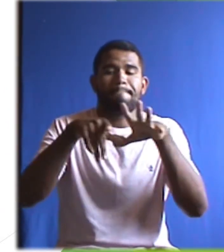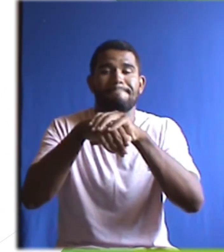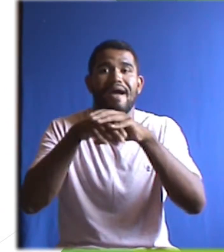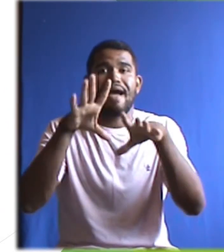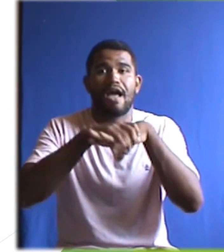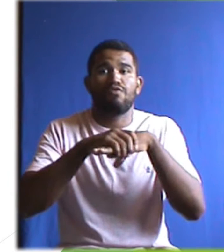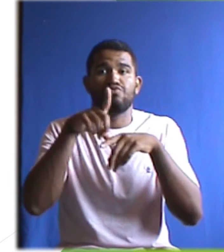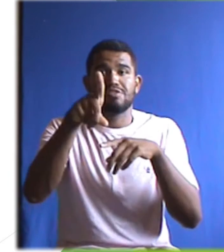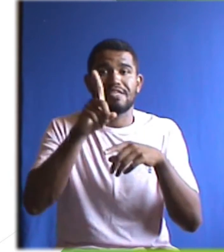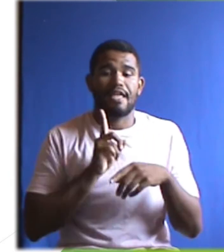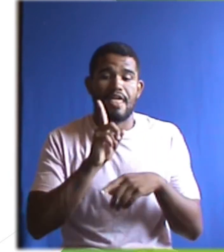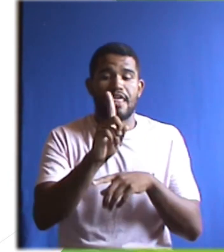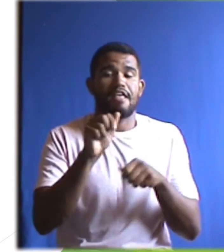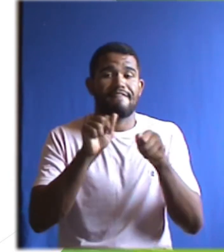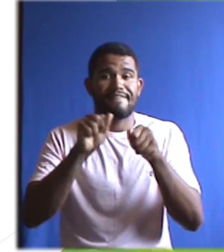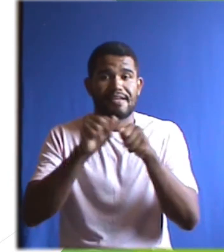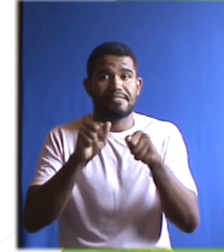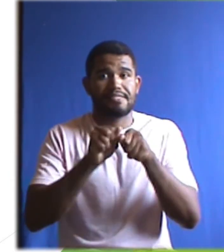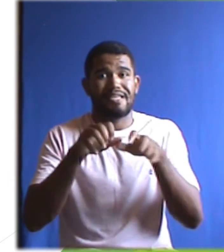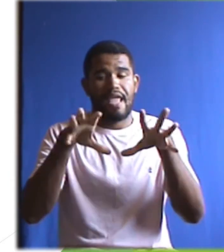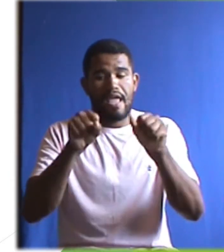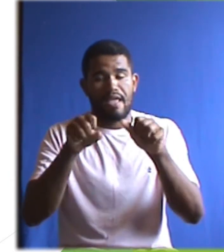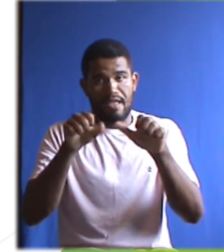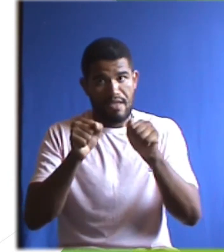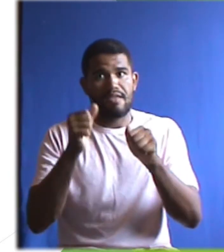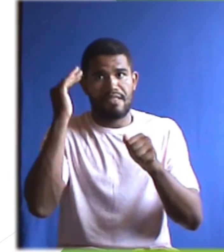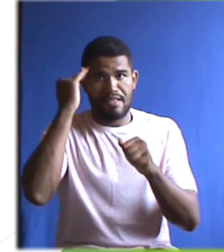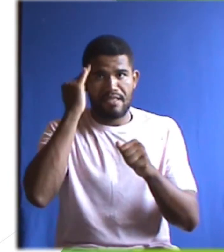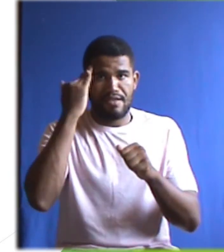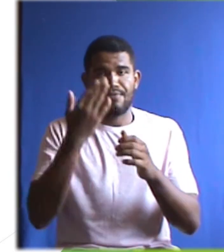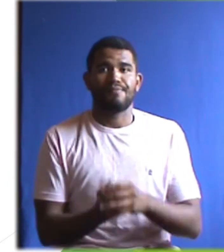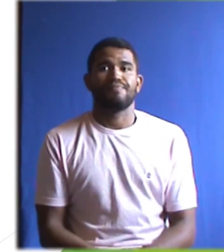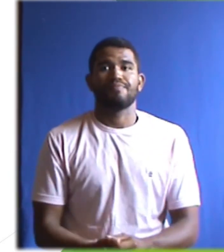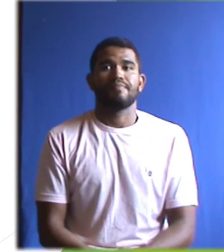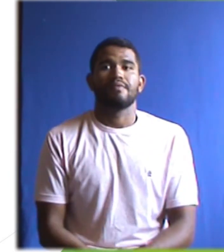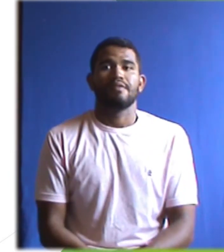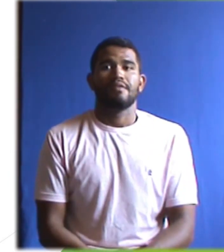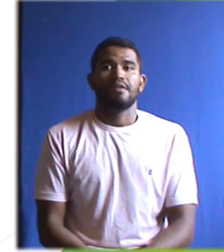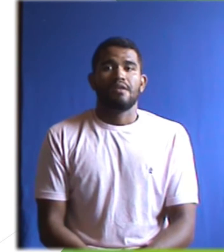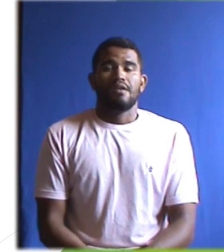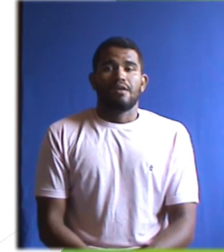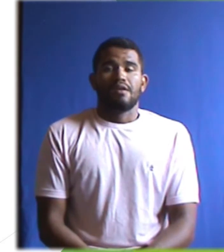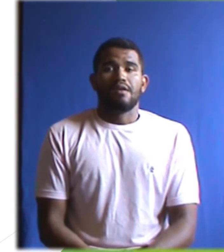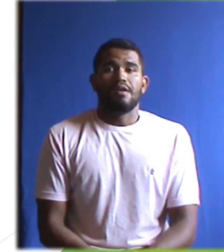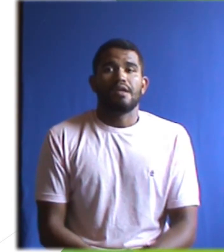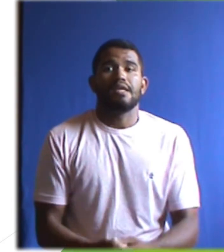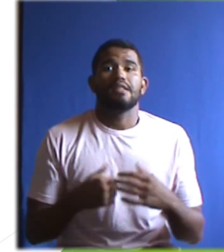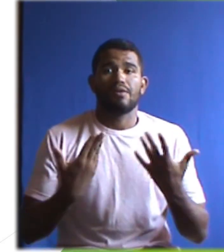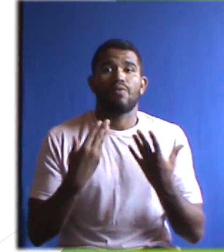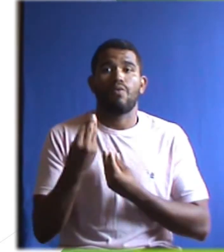mais subjetivo, é teu. Como vamos dizer assim, é você fazer a mão na massa,